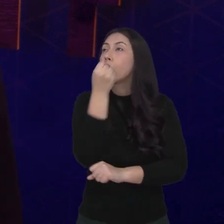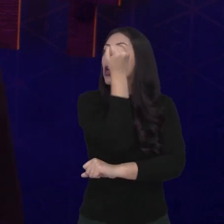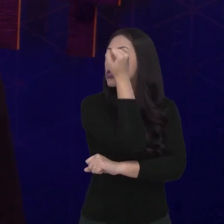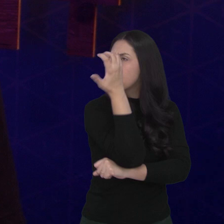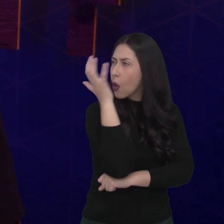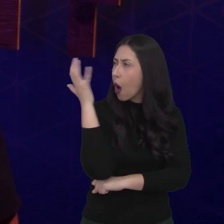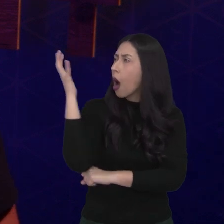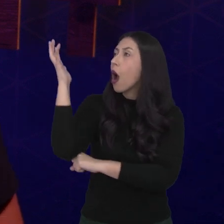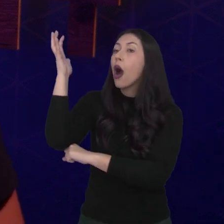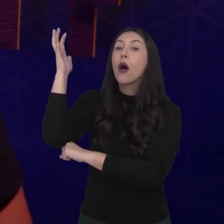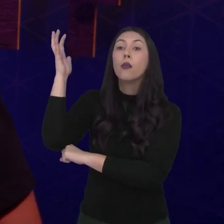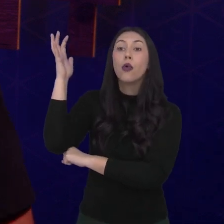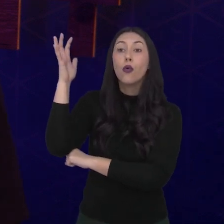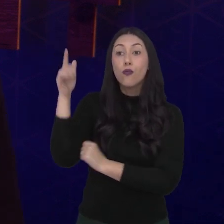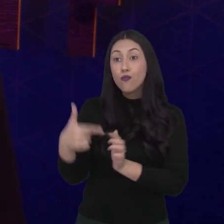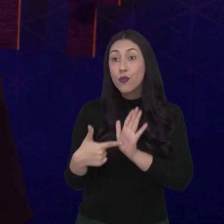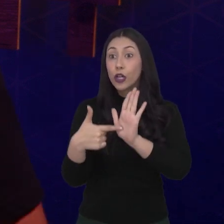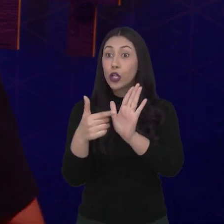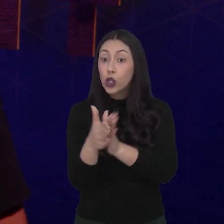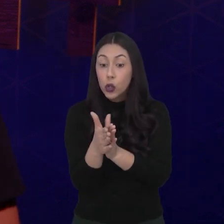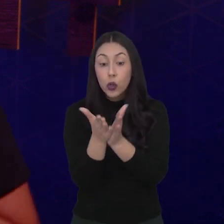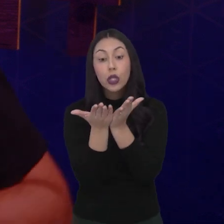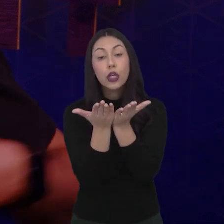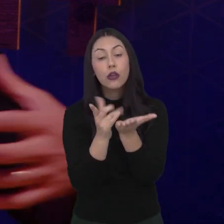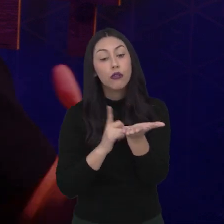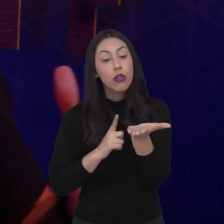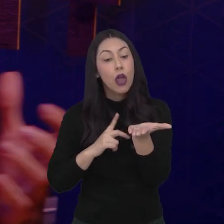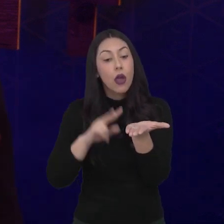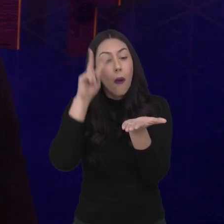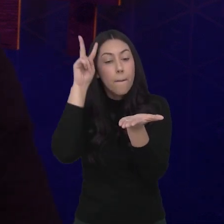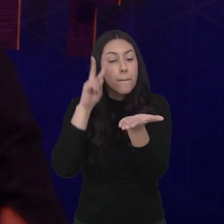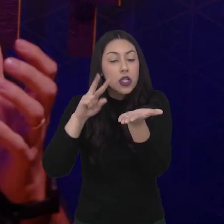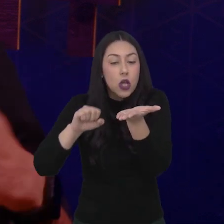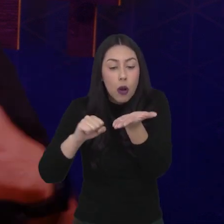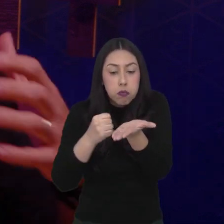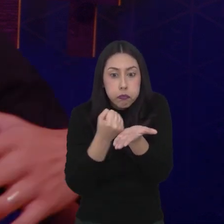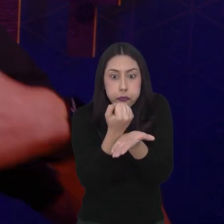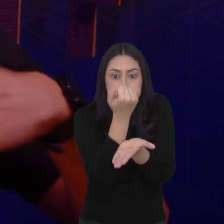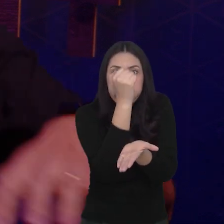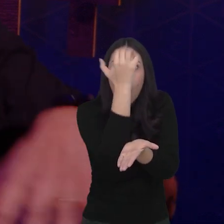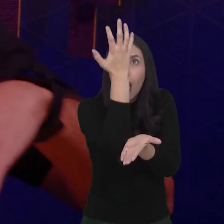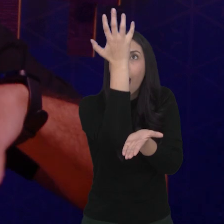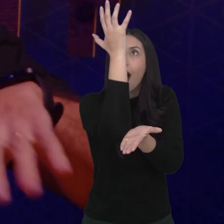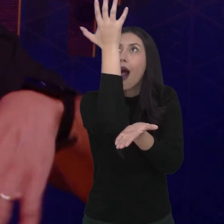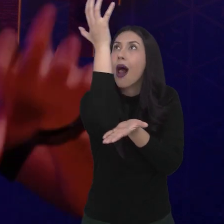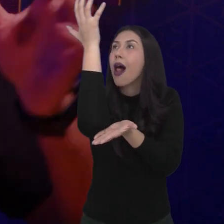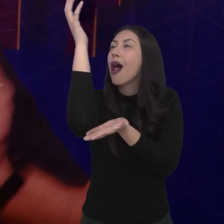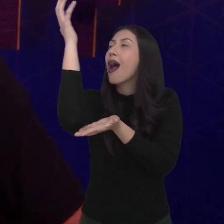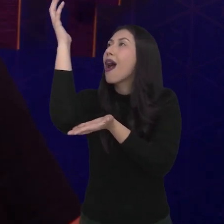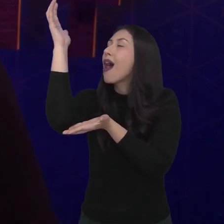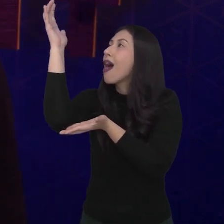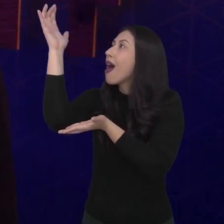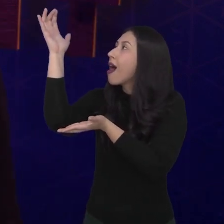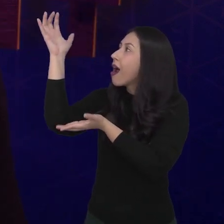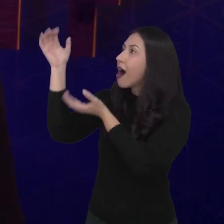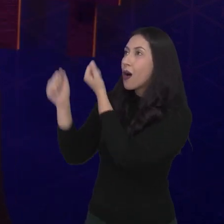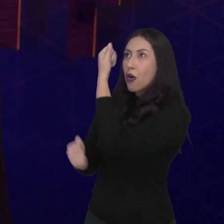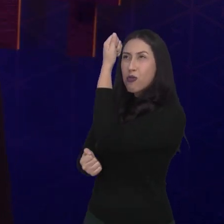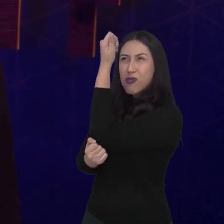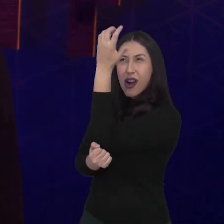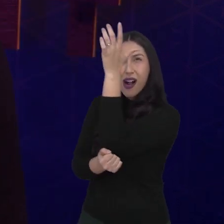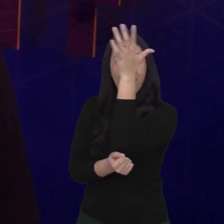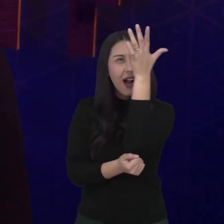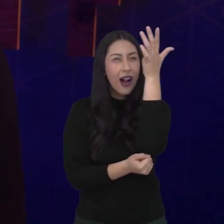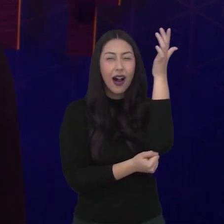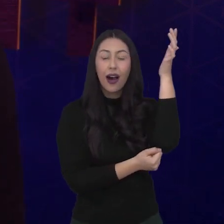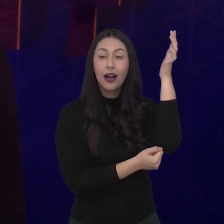sabe? Relacionando que o livro conta uma história e estava saindo ali uma imagem do